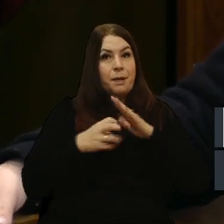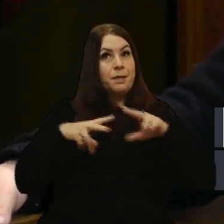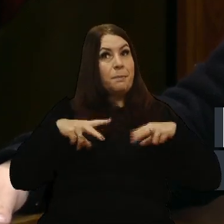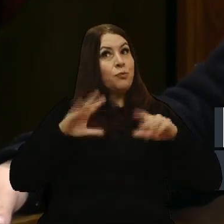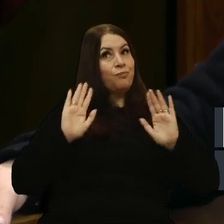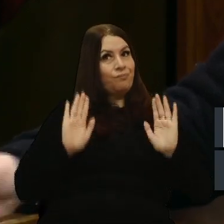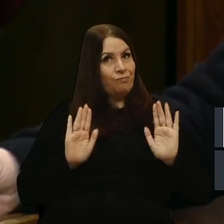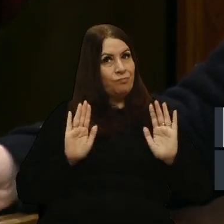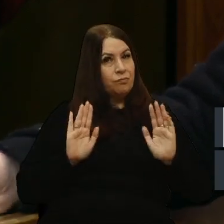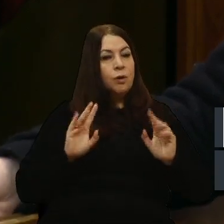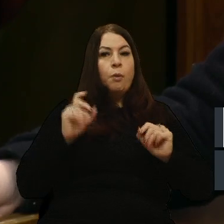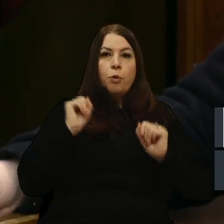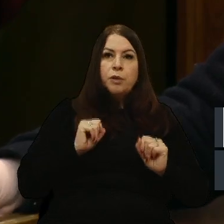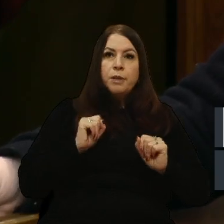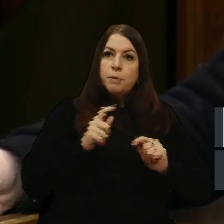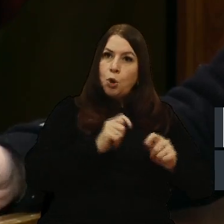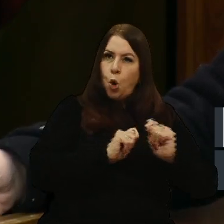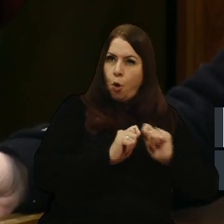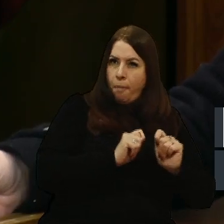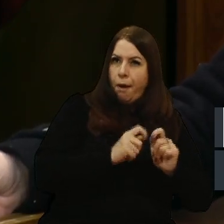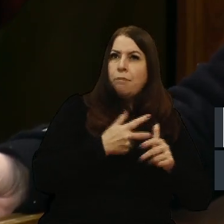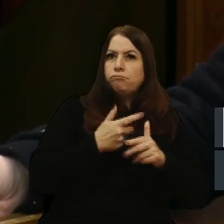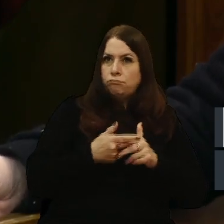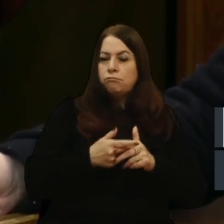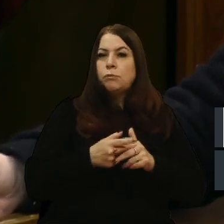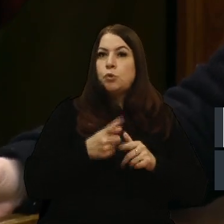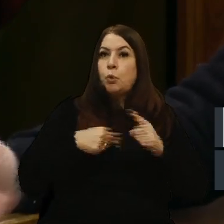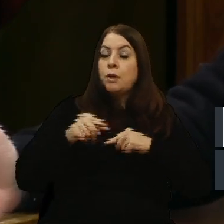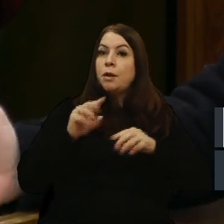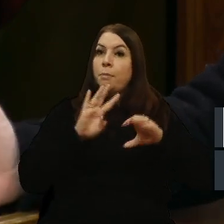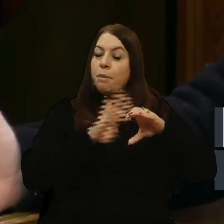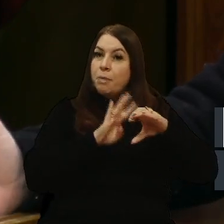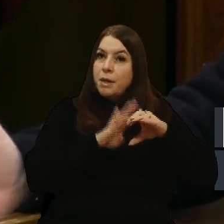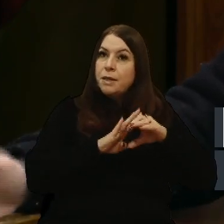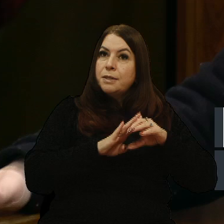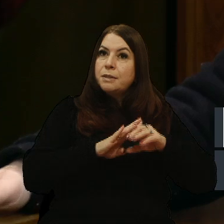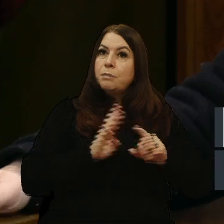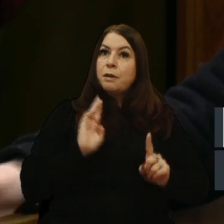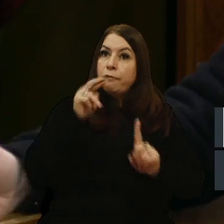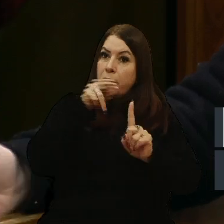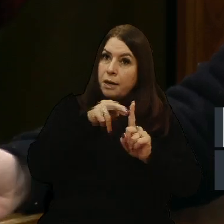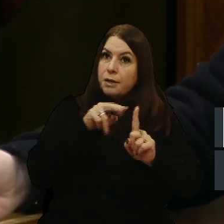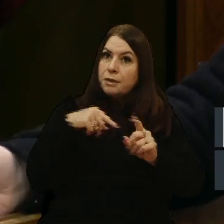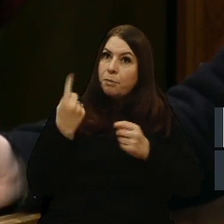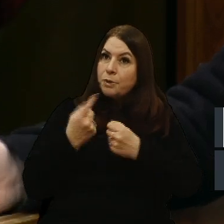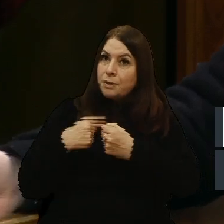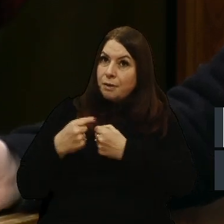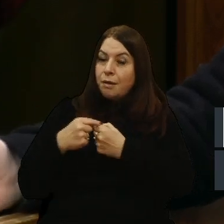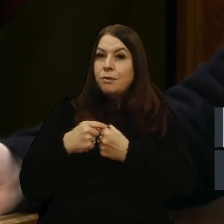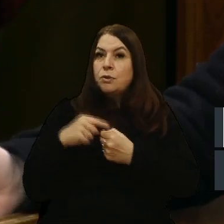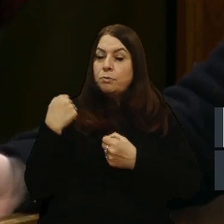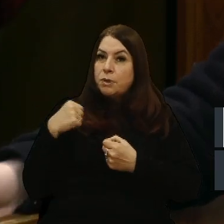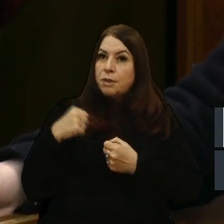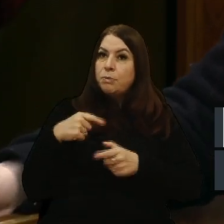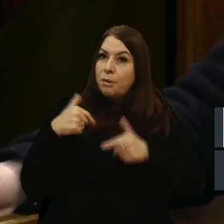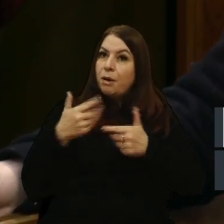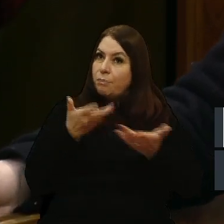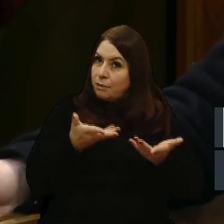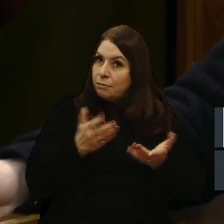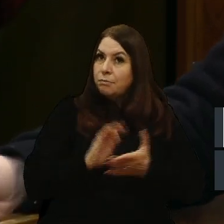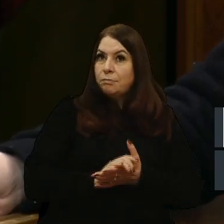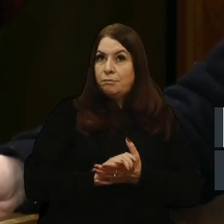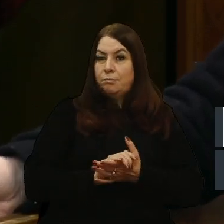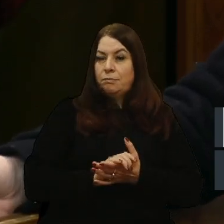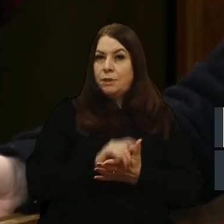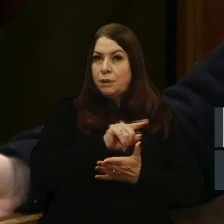Então, nós podemos economizar, nós podemos tornar a Maesa uma referência para a nossa cidade e nós precisamos trabalhar para isso.